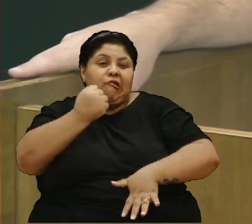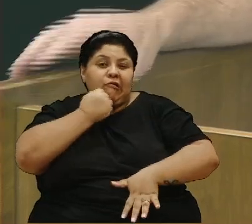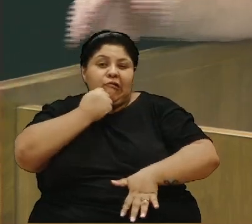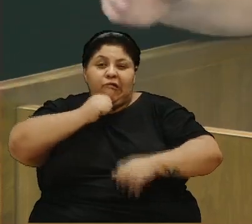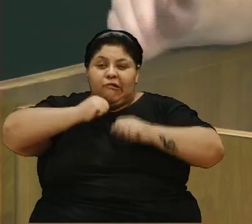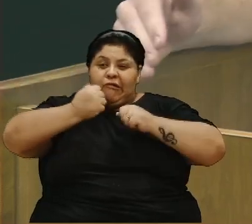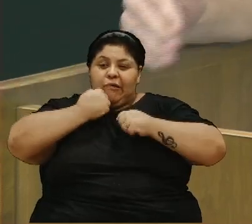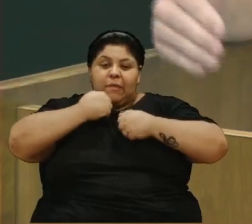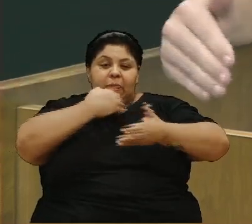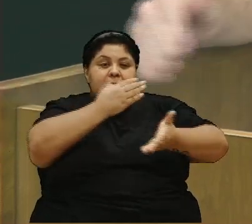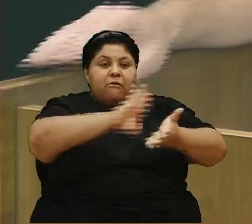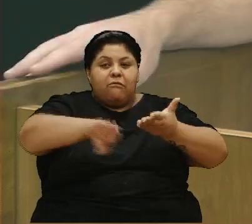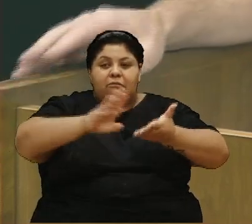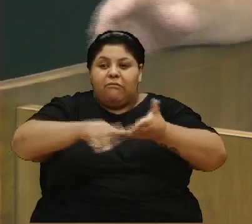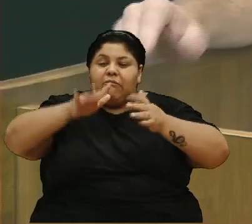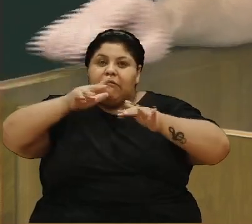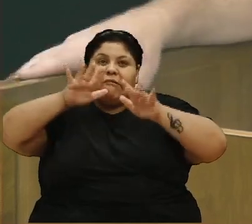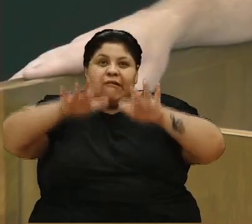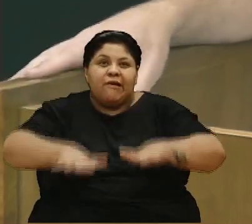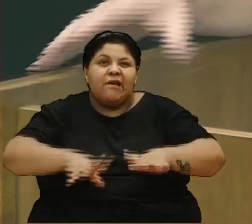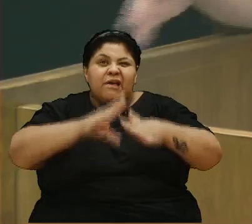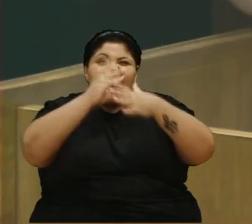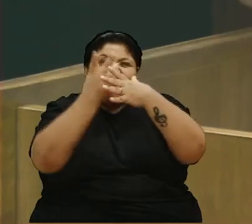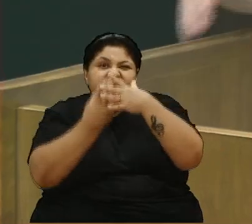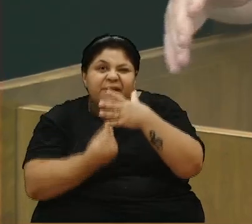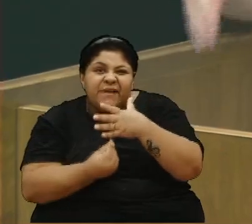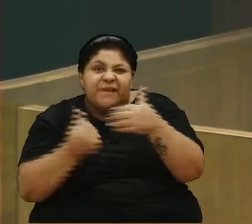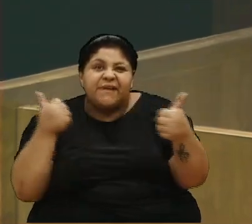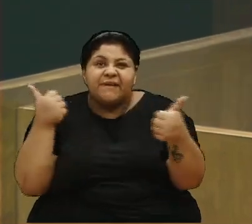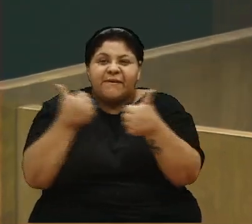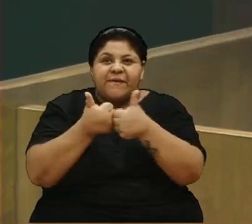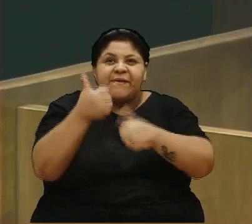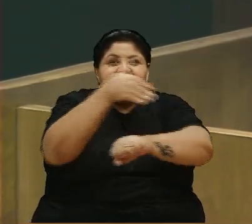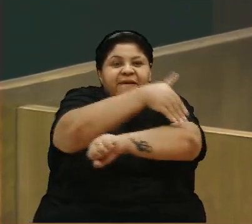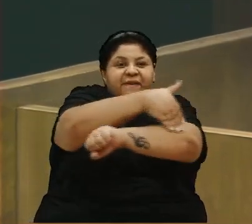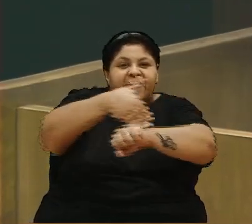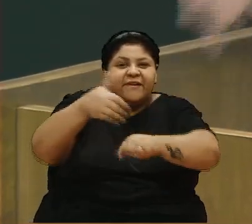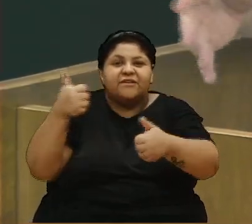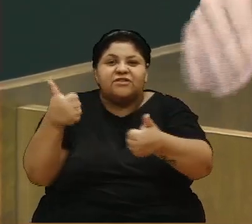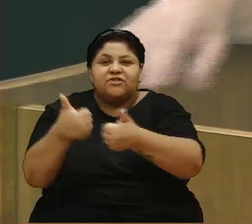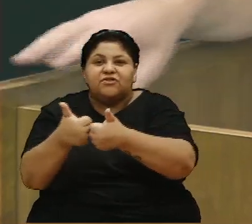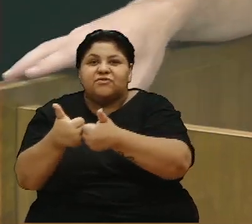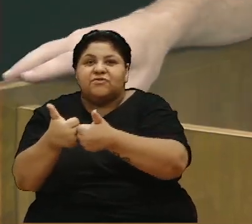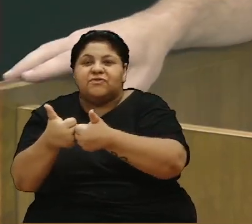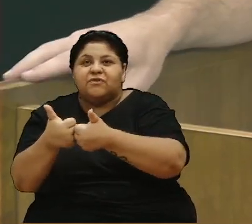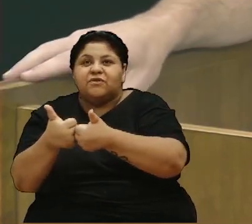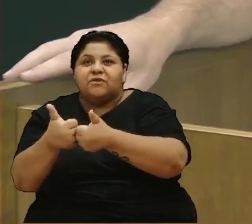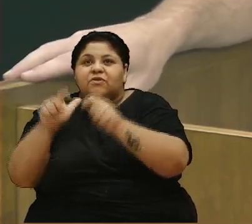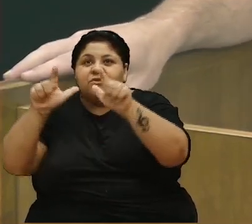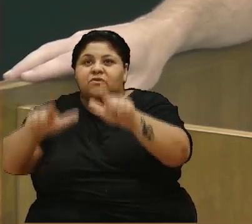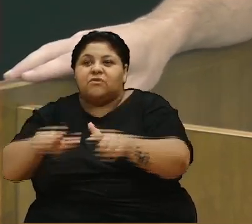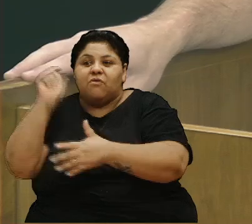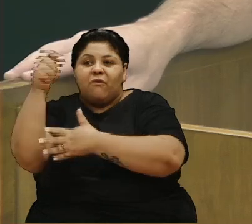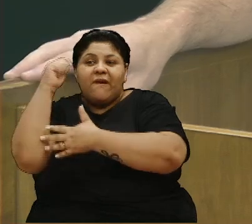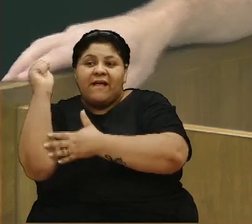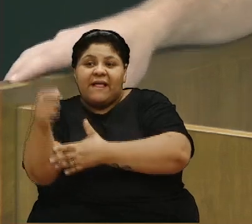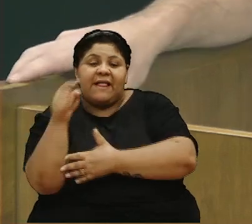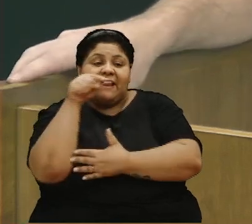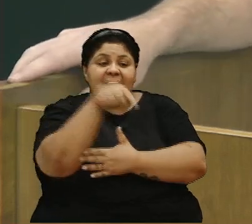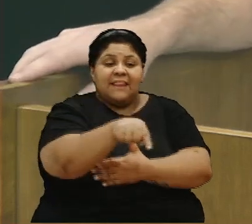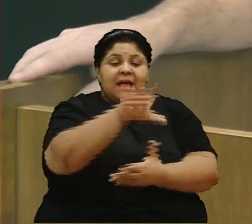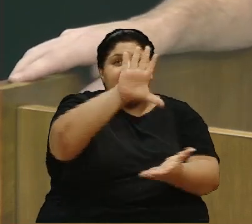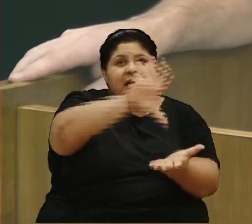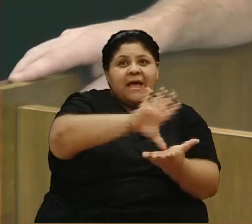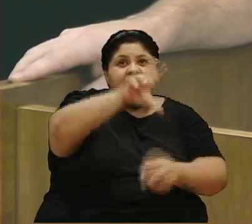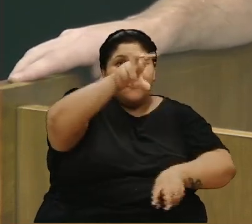teve volta, e para não afunilar e aproximar o parque, a pista, com a canja de rodeio, então lá é o Parque Rural, e uma